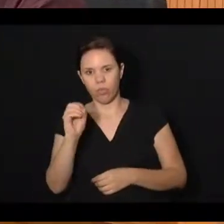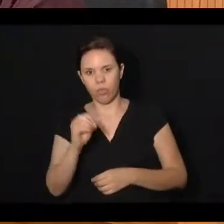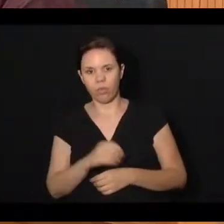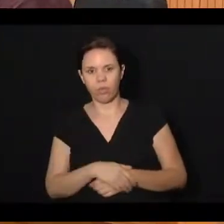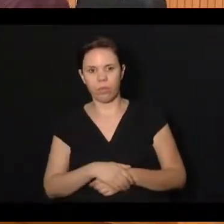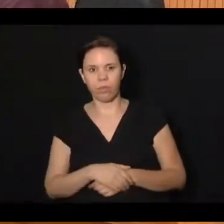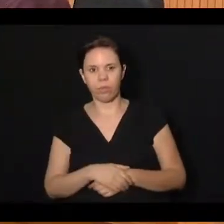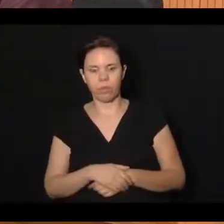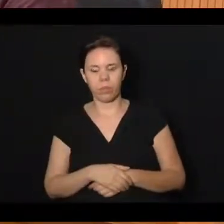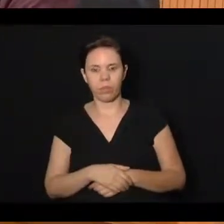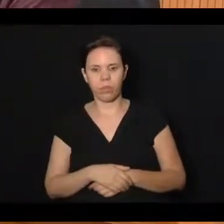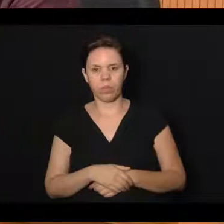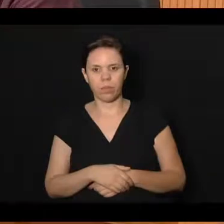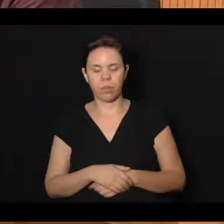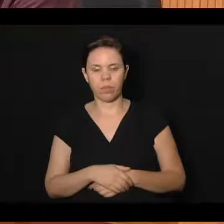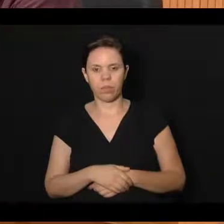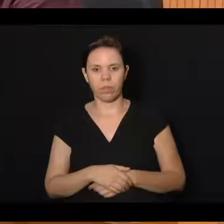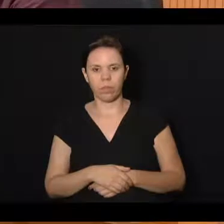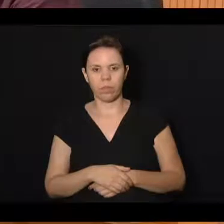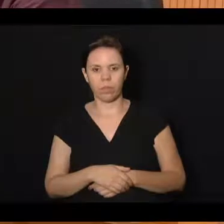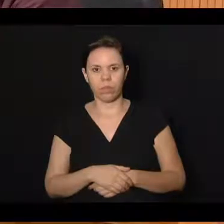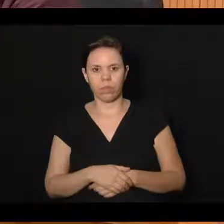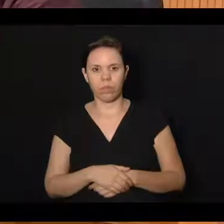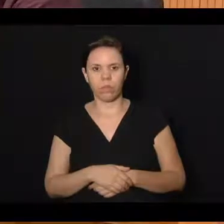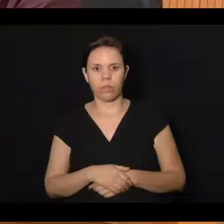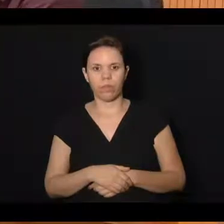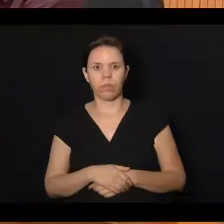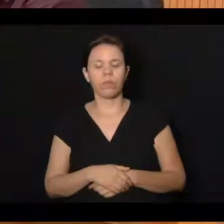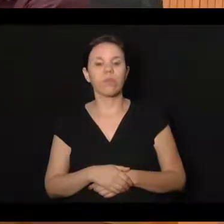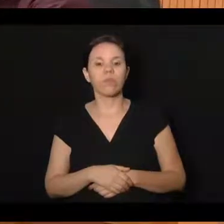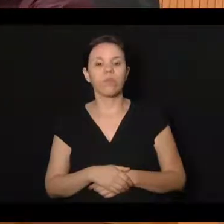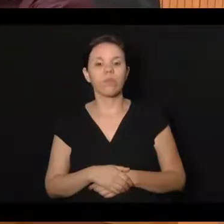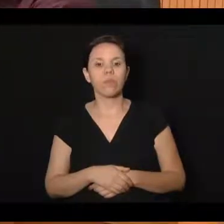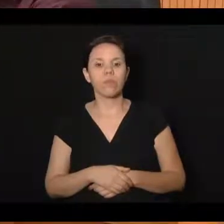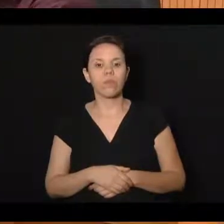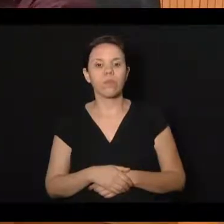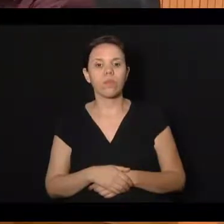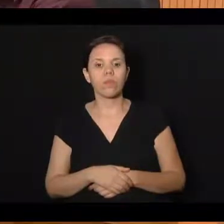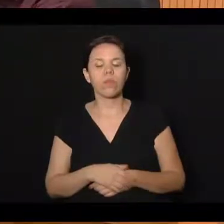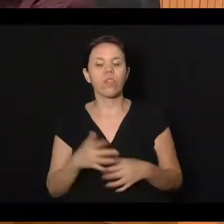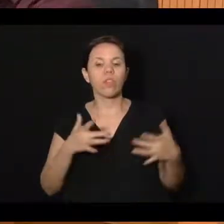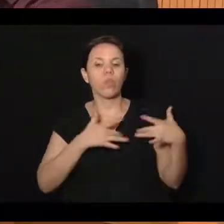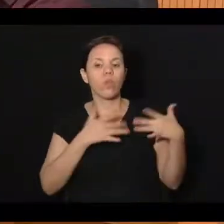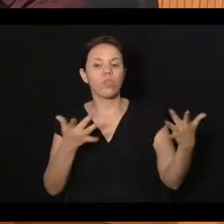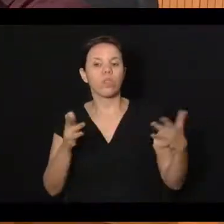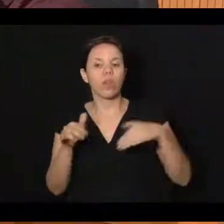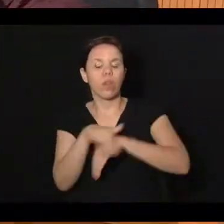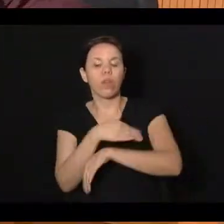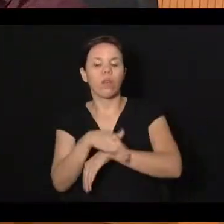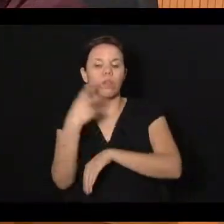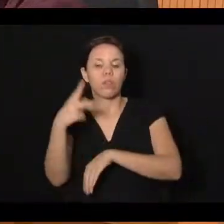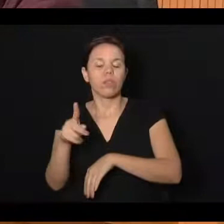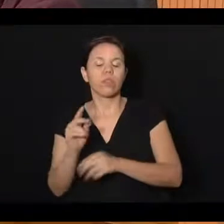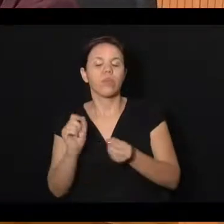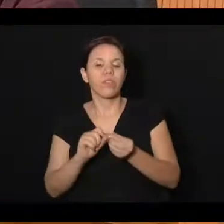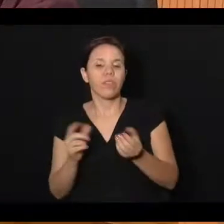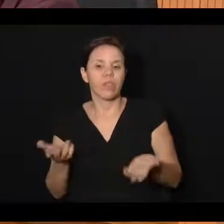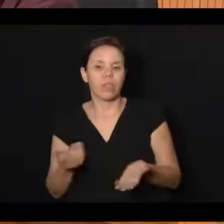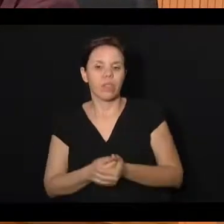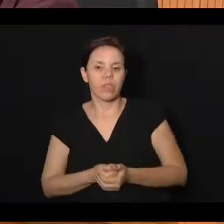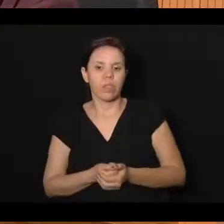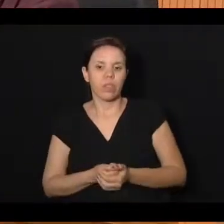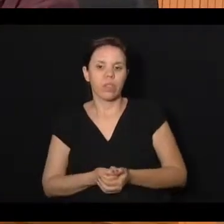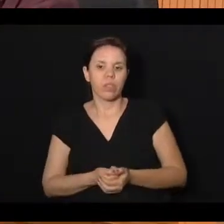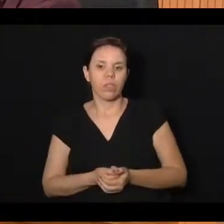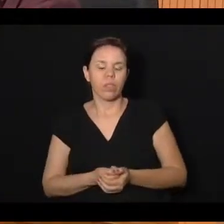pra se comunicar com as pessoas aí a questão da doação o endereço estão como é que faz só uma observação